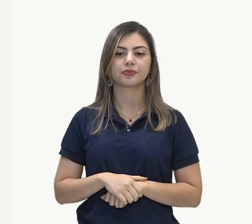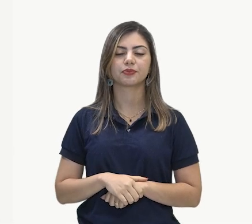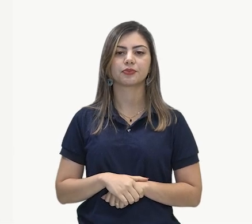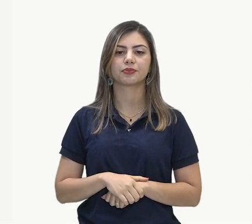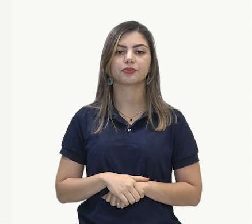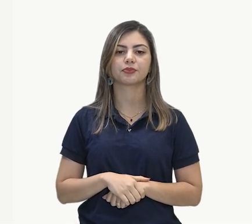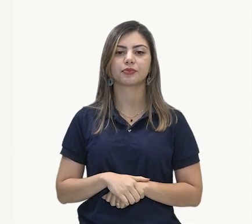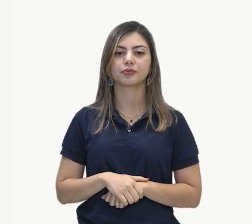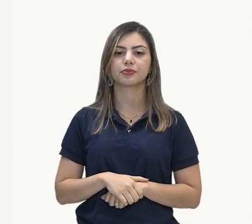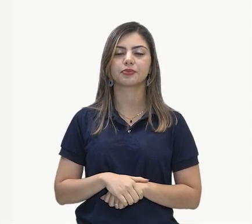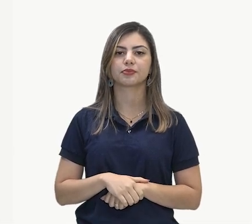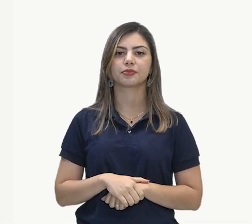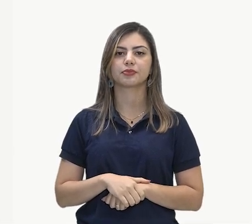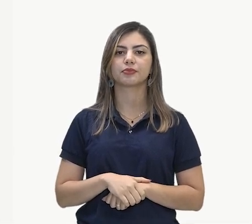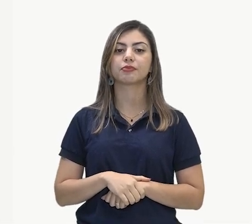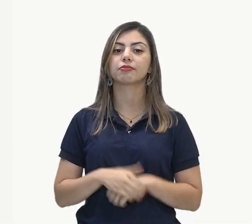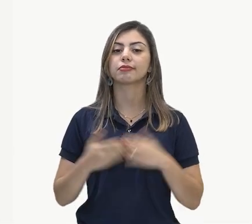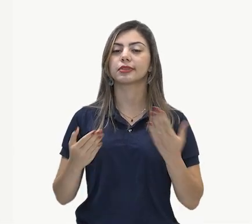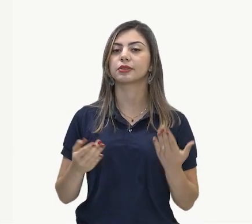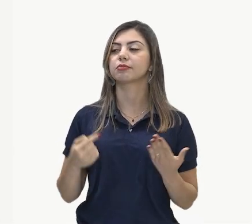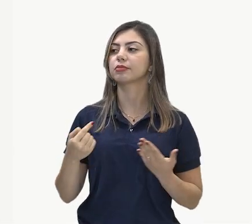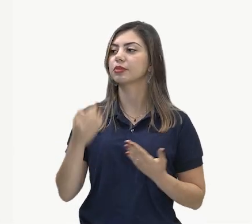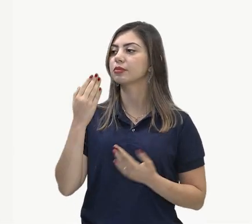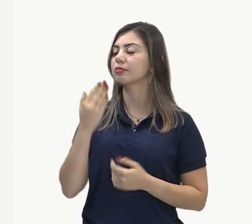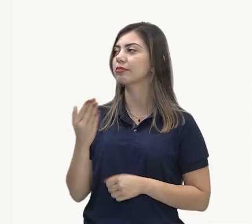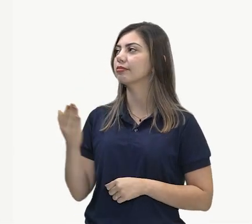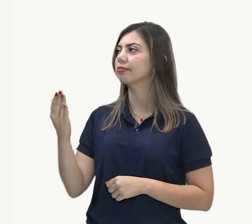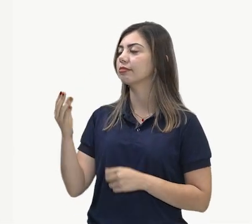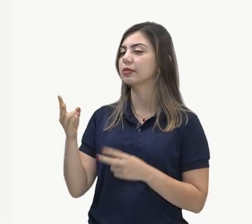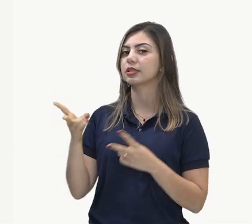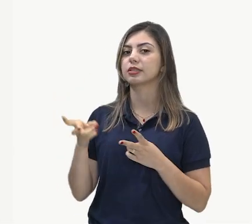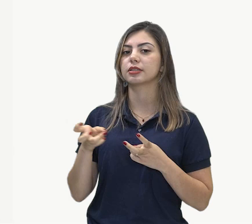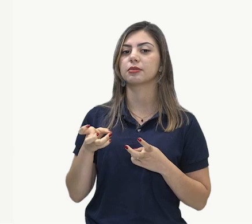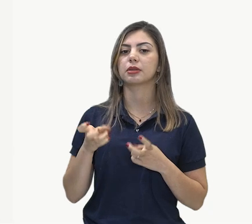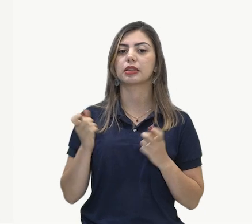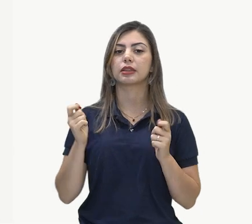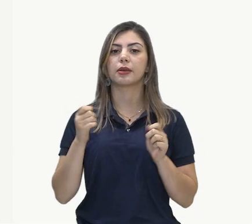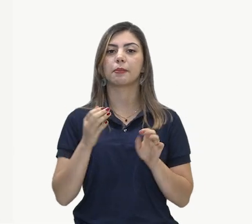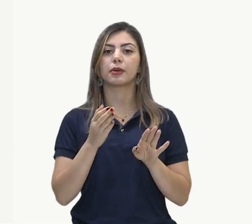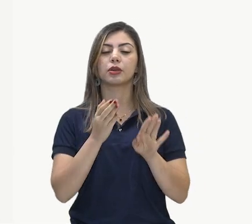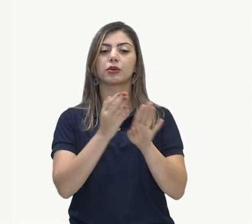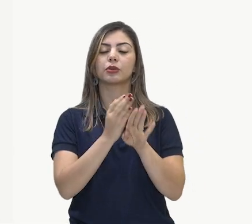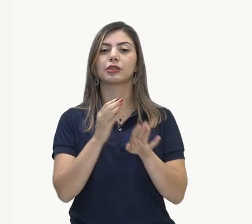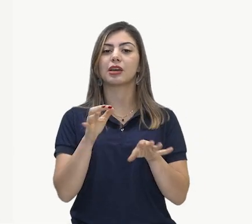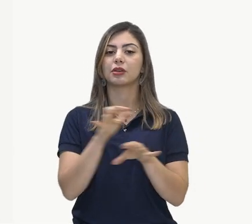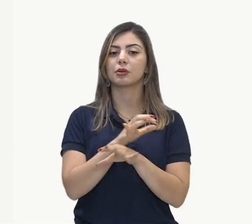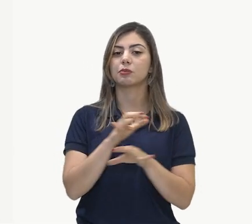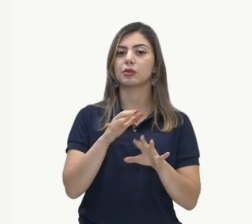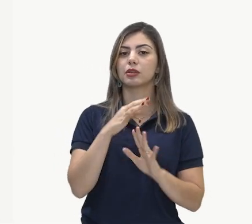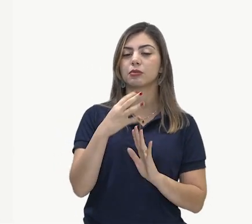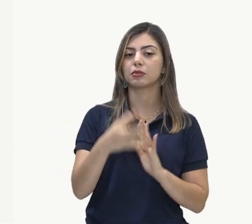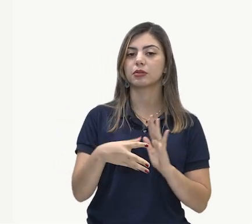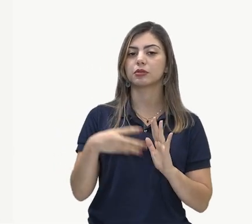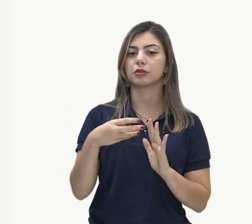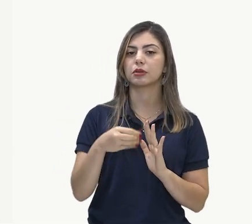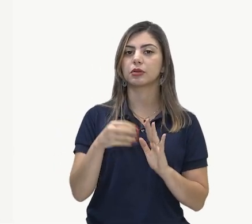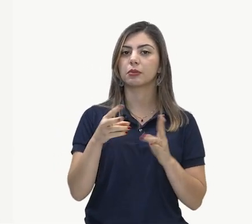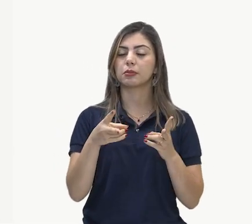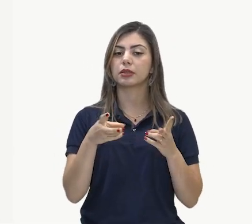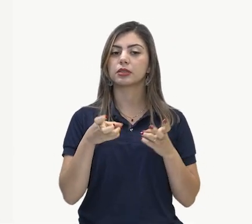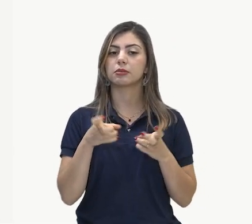verificar, né, que o desmatamento ele vai ser detectado no nosso bioma. Esse detalhe aí desse mapa é do ano